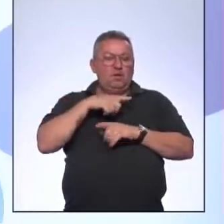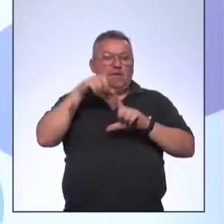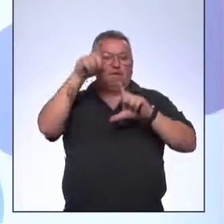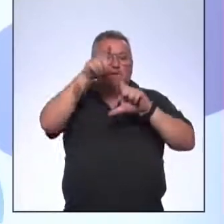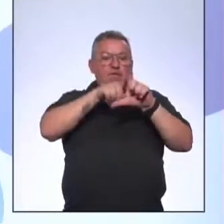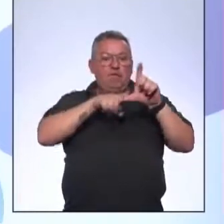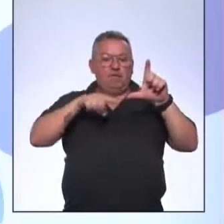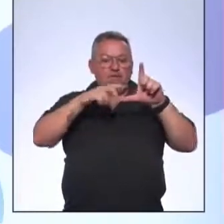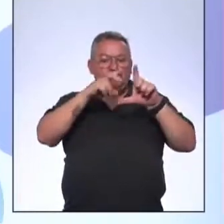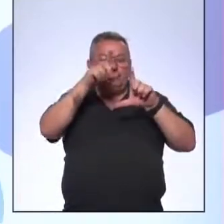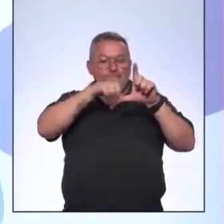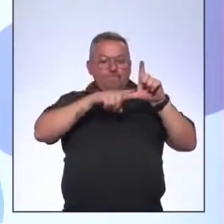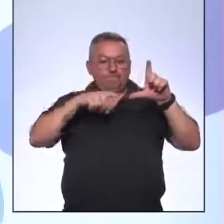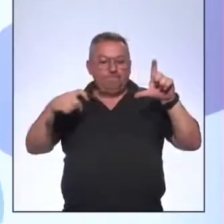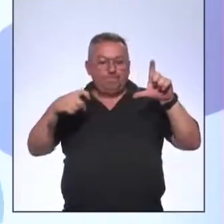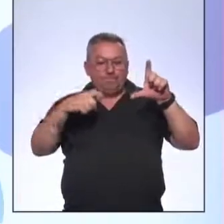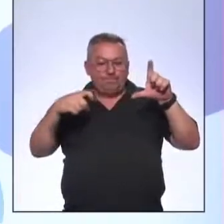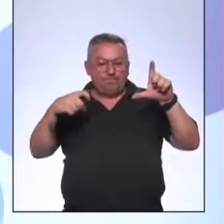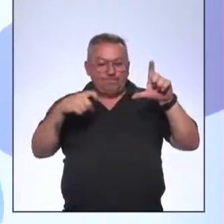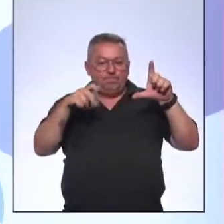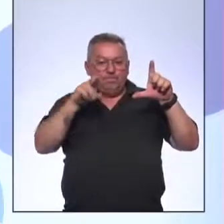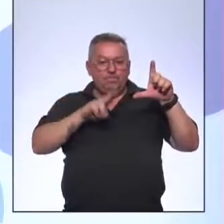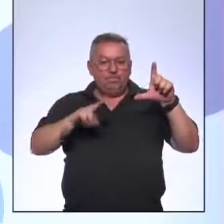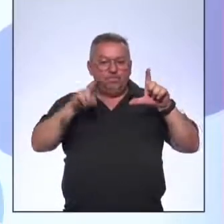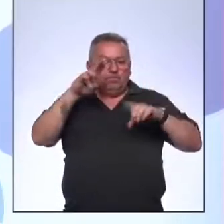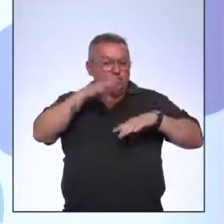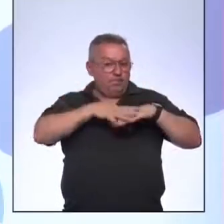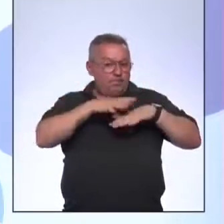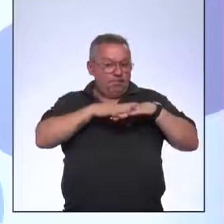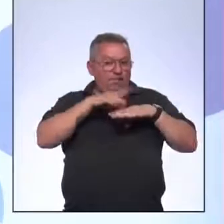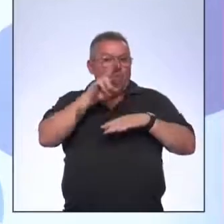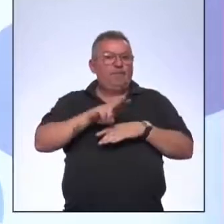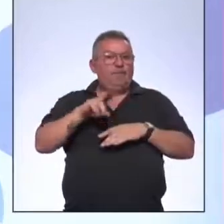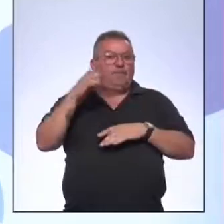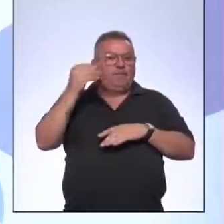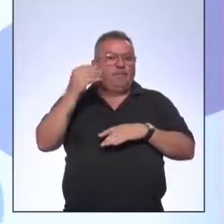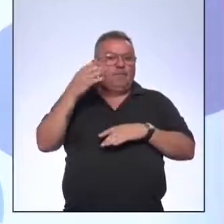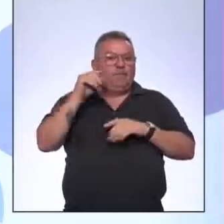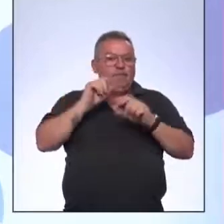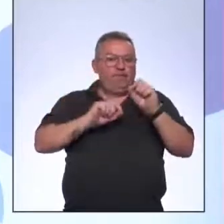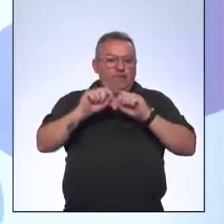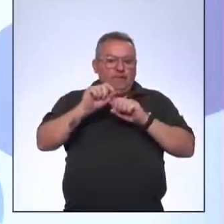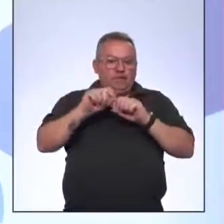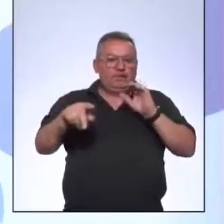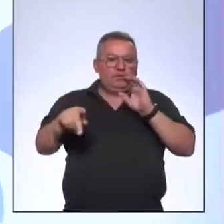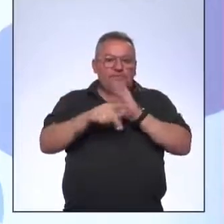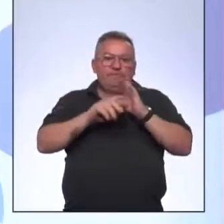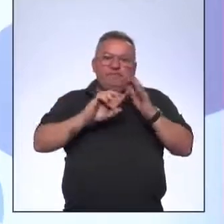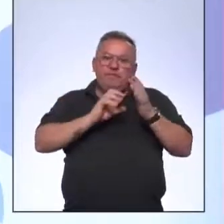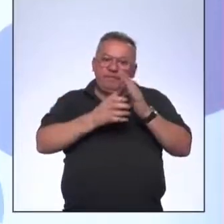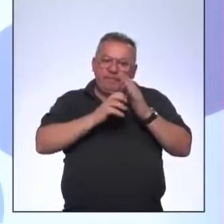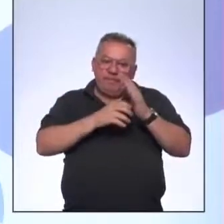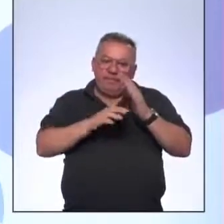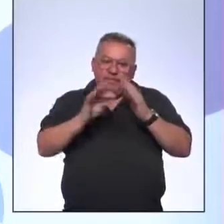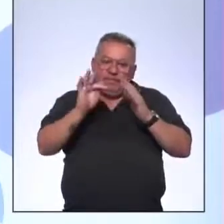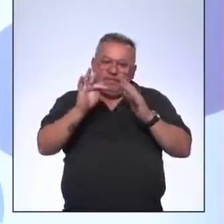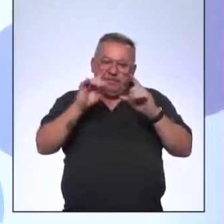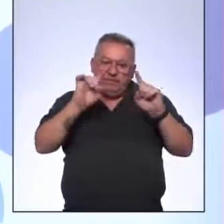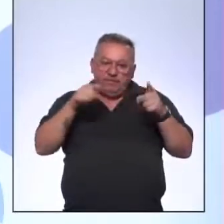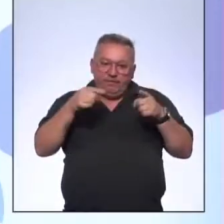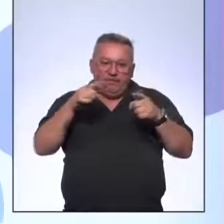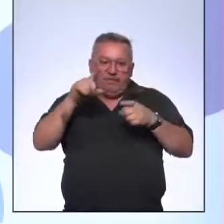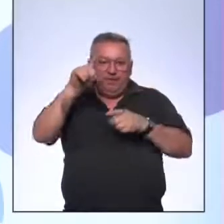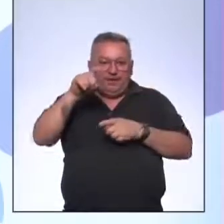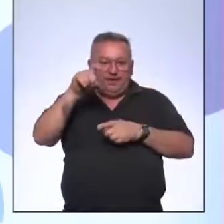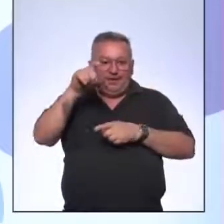função DX utiliza assim muito né os matemáticos principalmente utiliza-se dessa ferramenta efe aí entre para